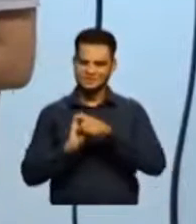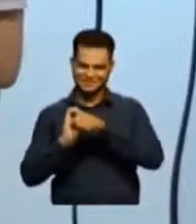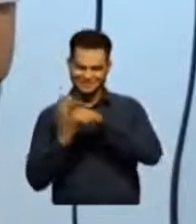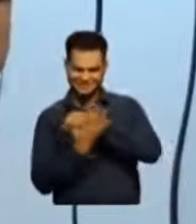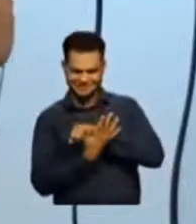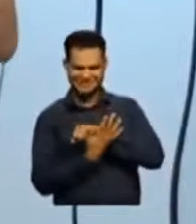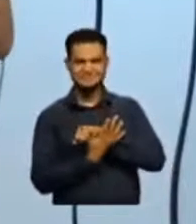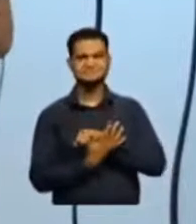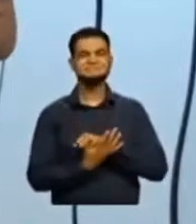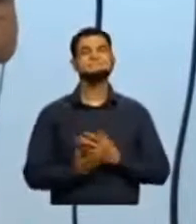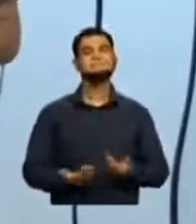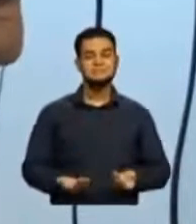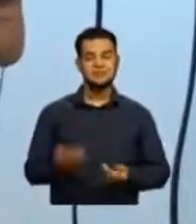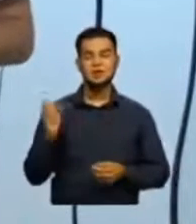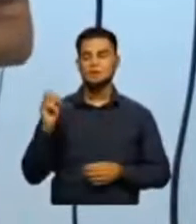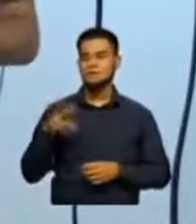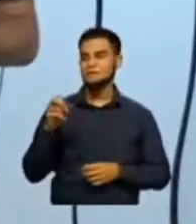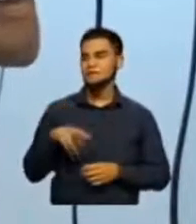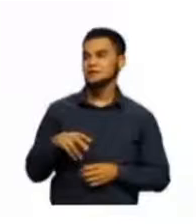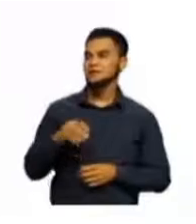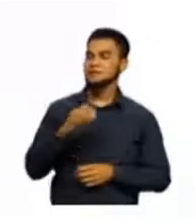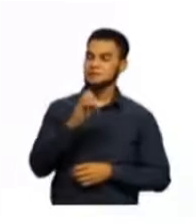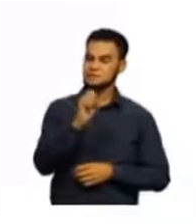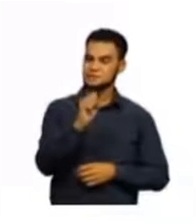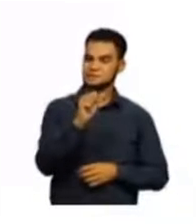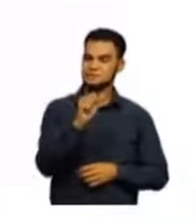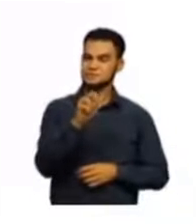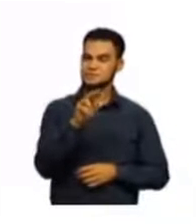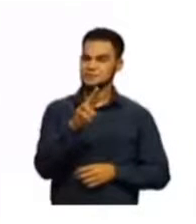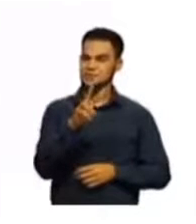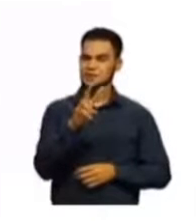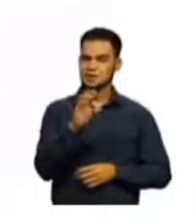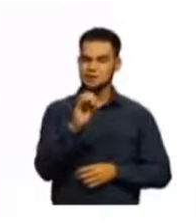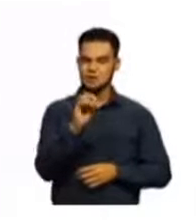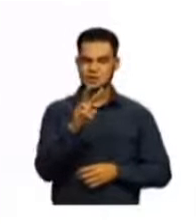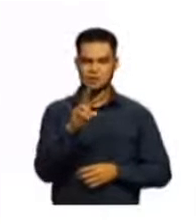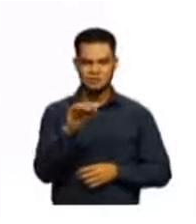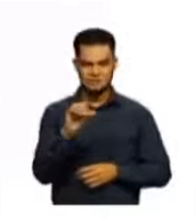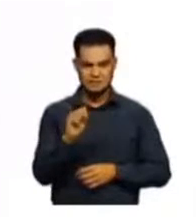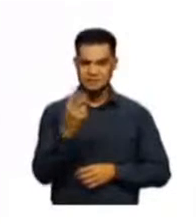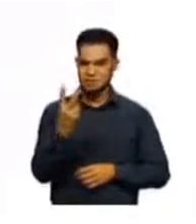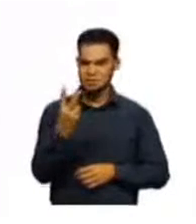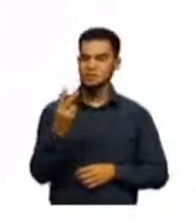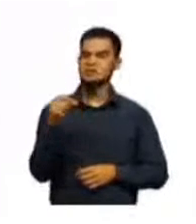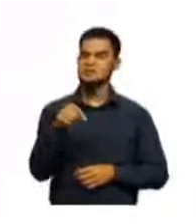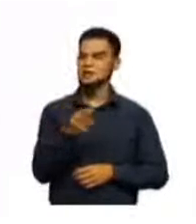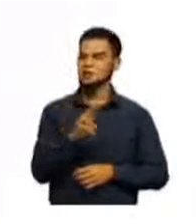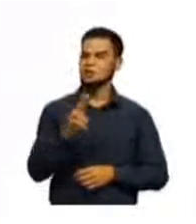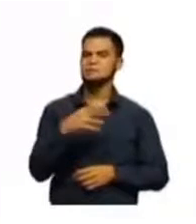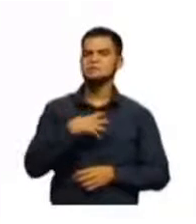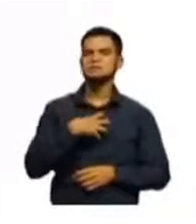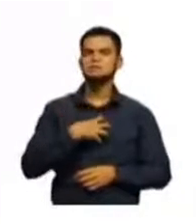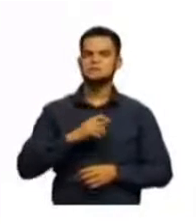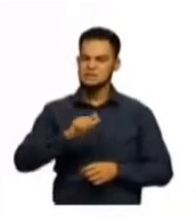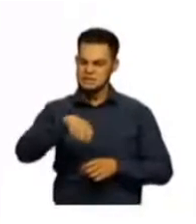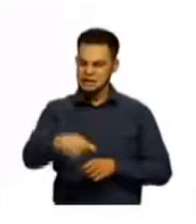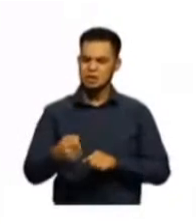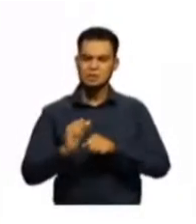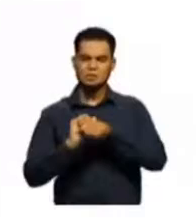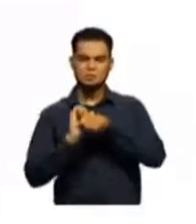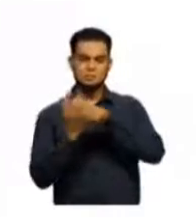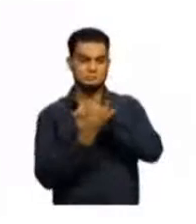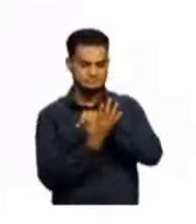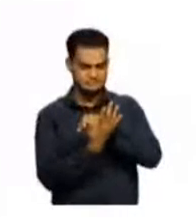é o vírus SARS-CoV-2, que é o nome, né, digamos, cientificamente falando. Ele vai, então, ter